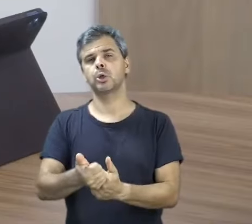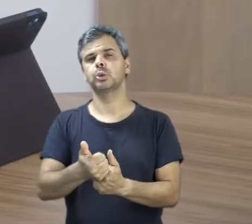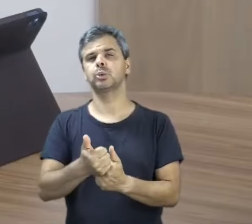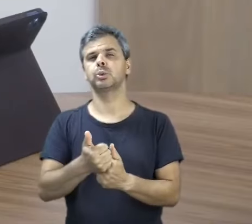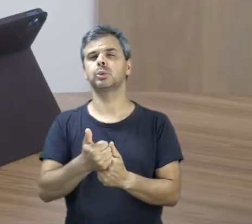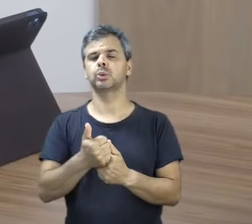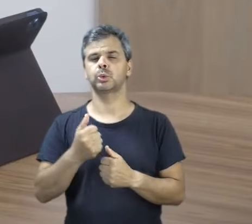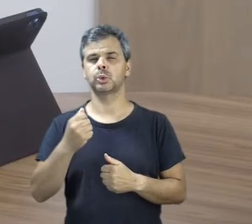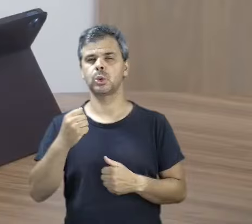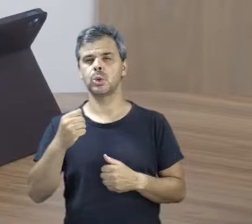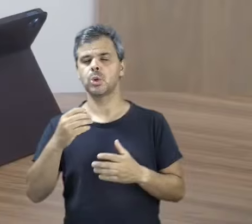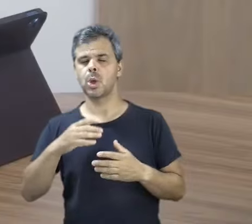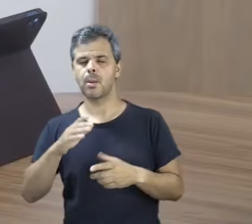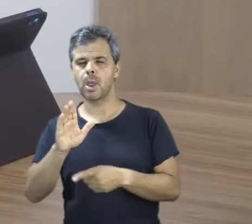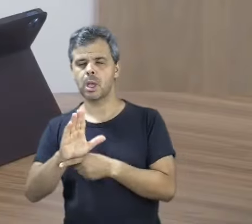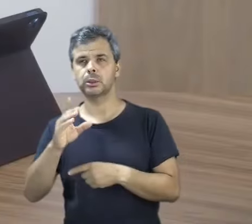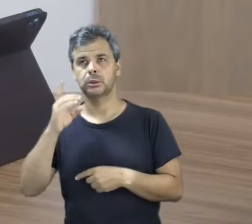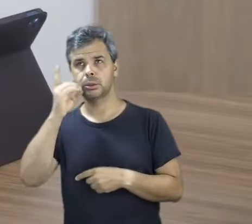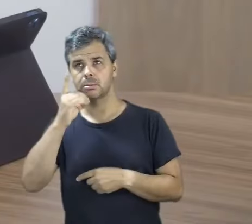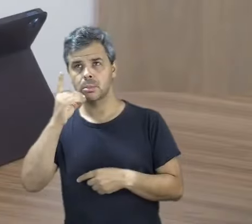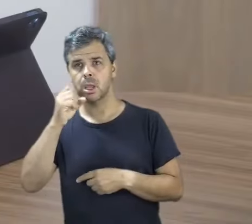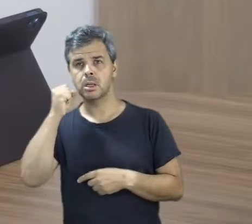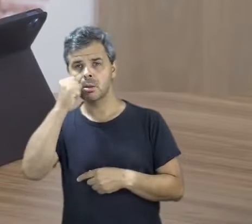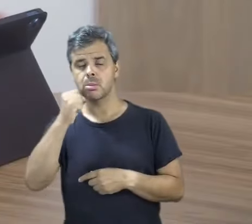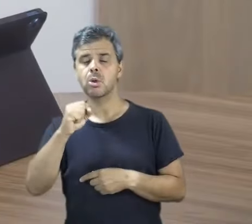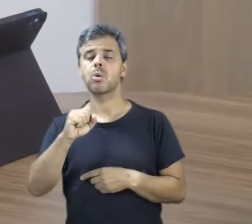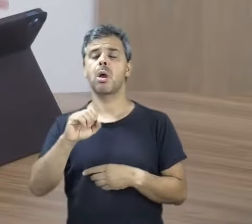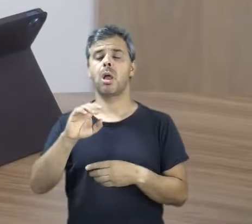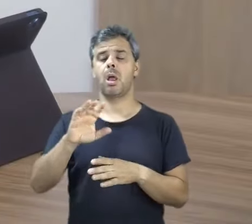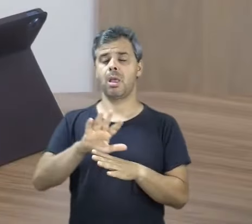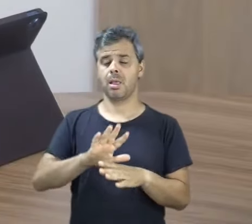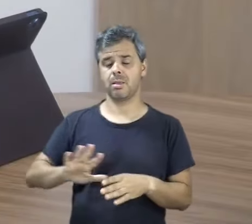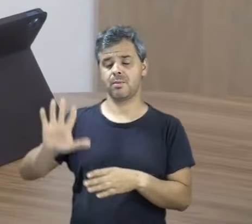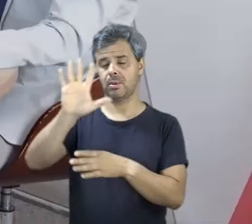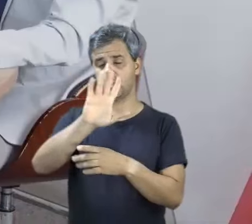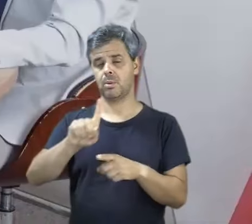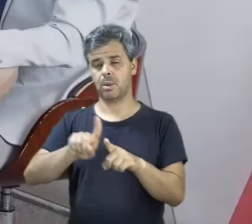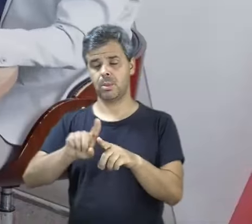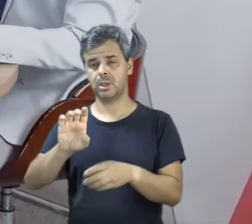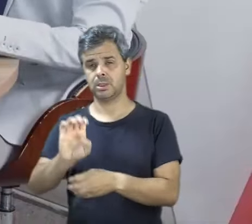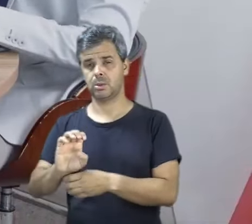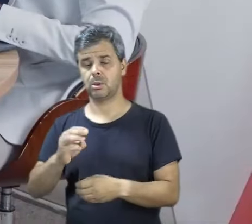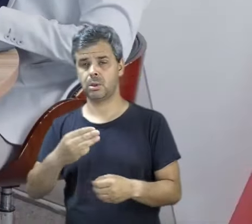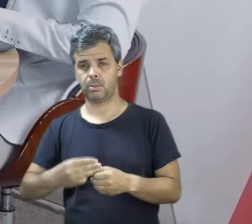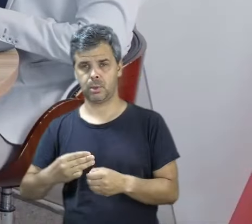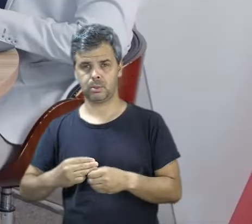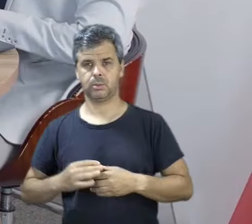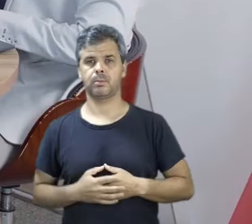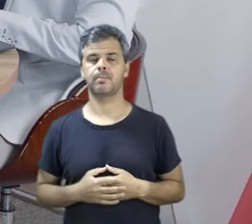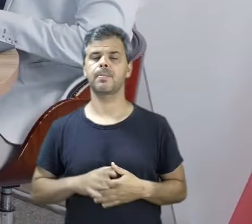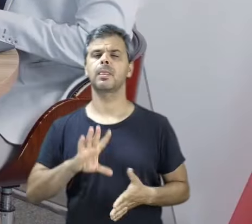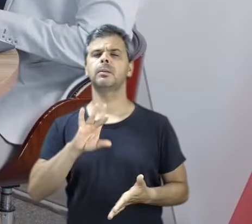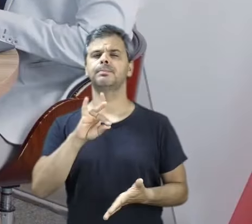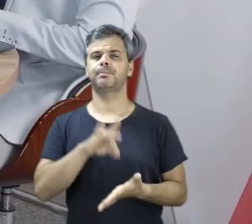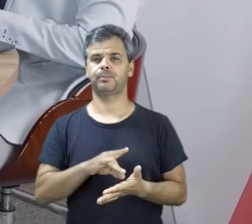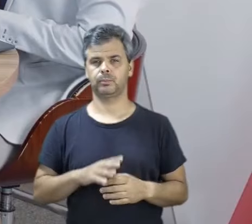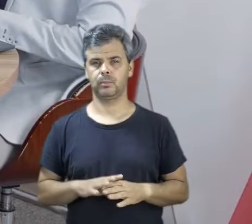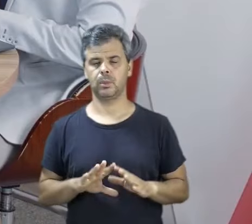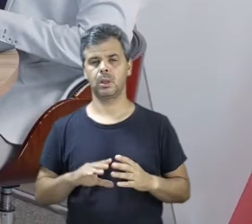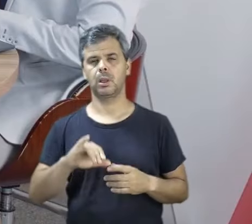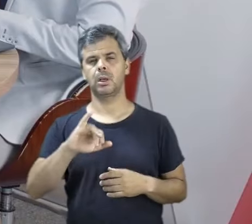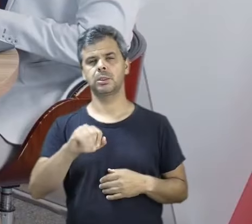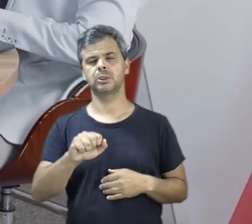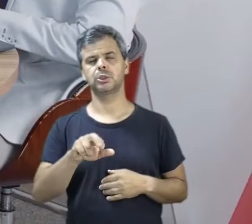mandatos, né, tanto a nível nacional como estadual e municipal. Com certeza. E,